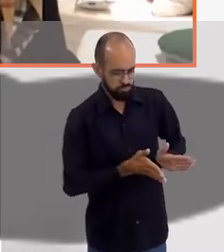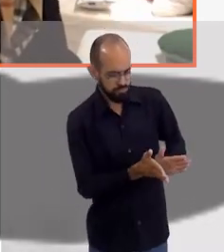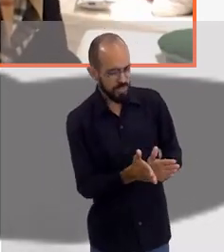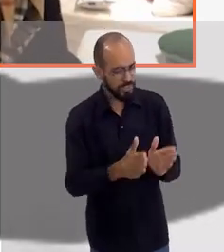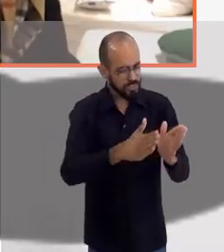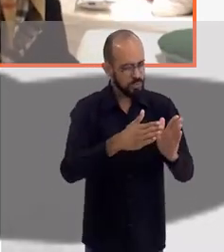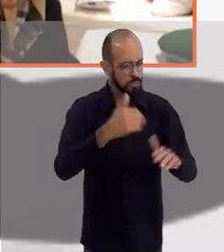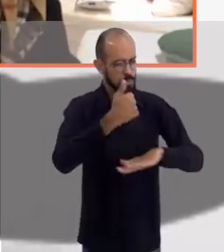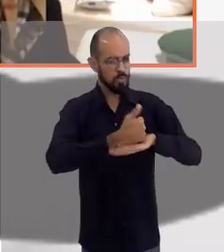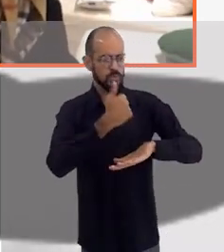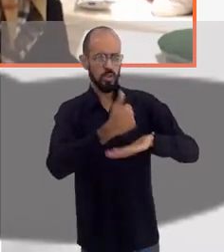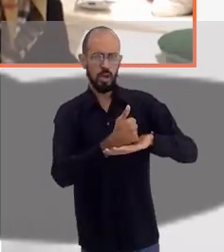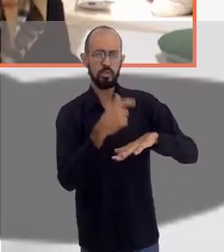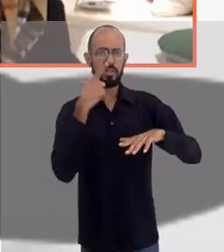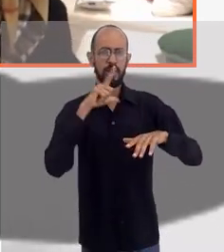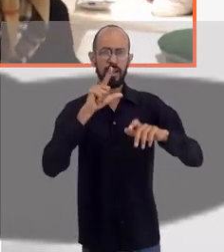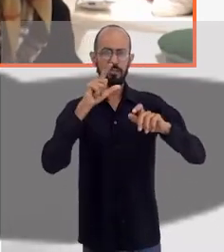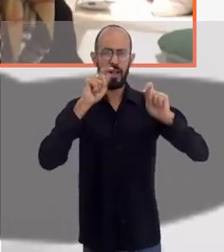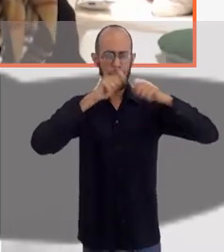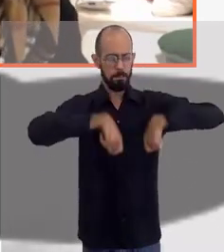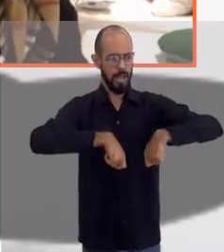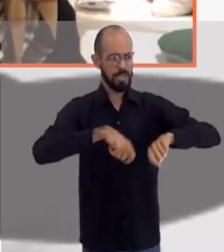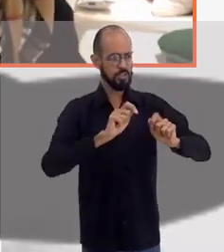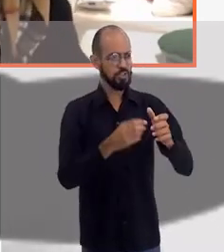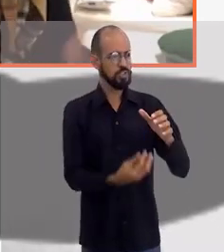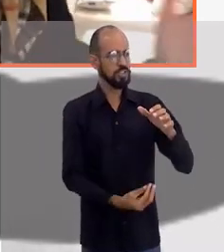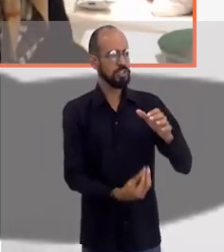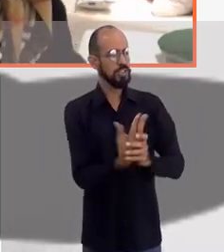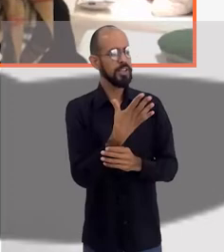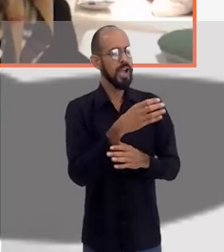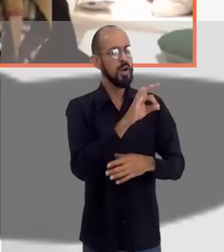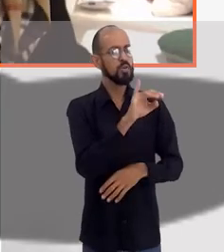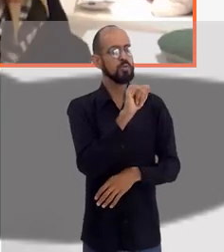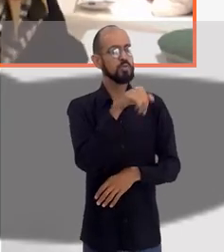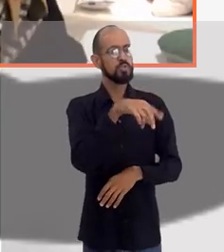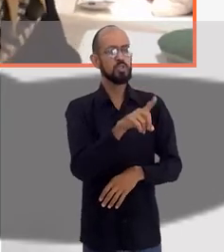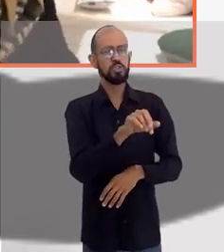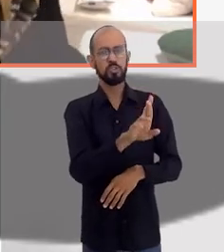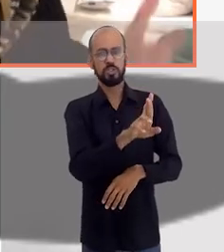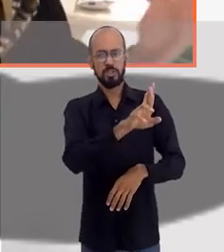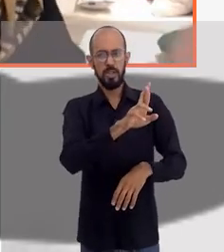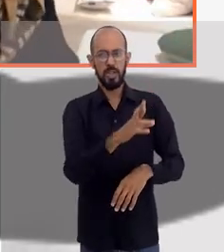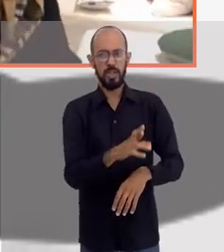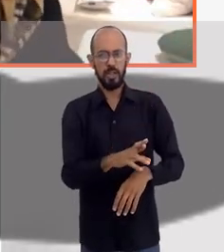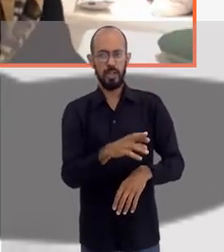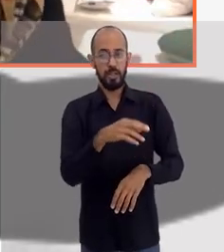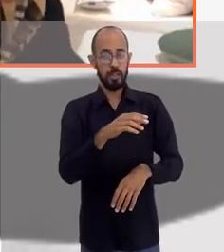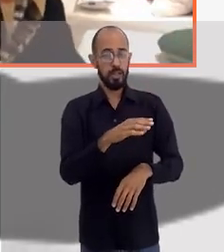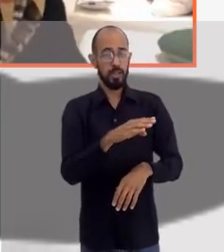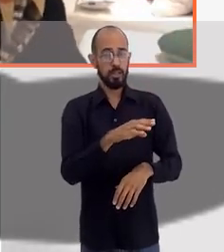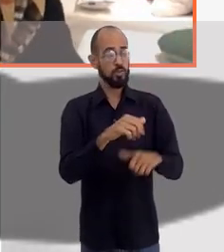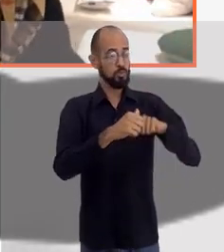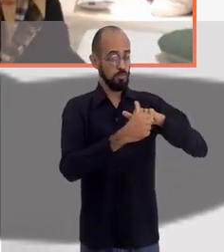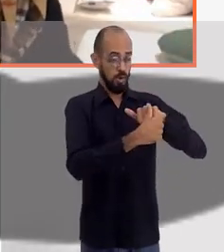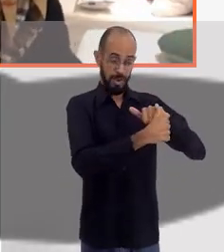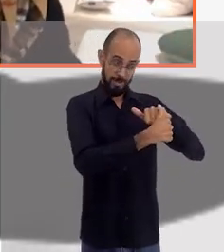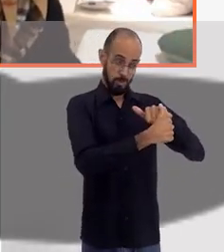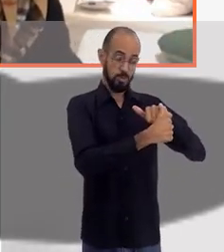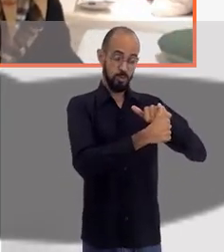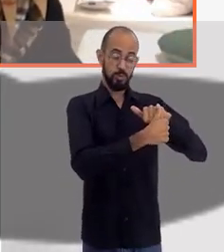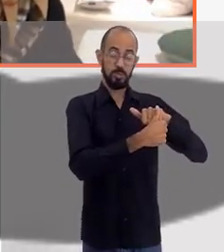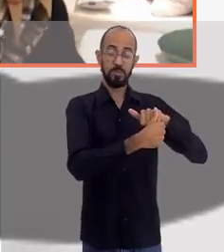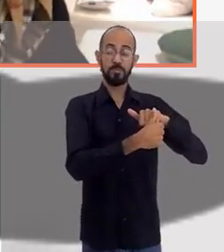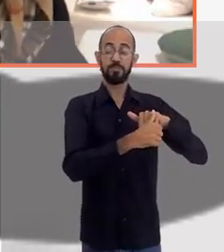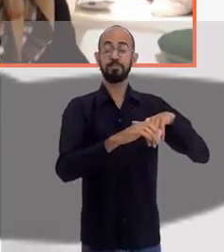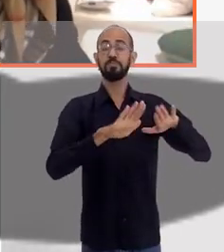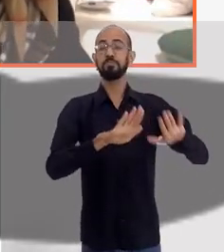dia ser capaz de desenvolver o Tinder da Bondade Tinga dor na água dois boletos nos boletos